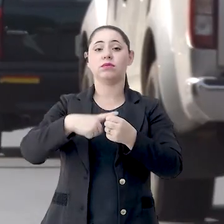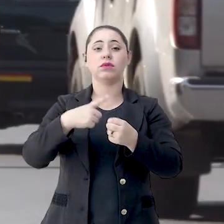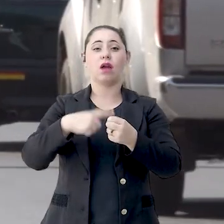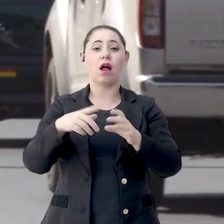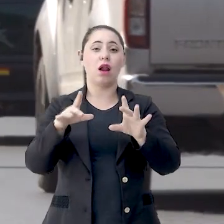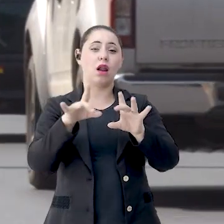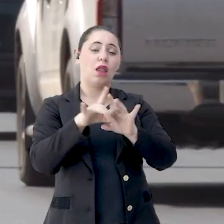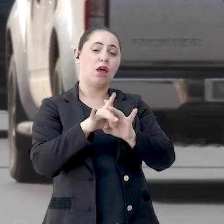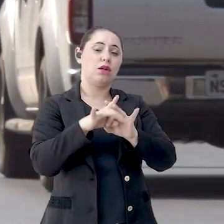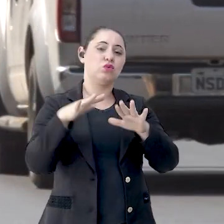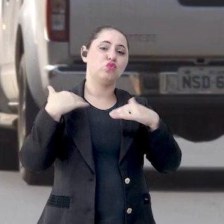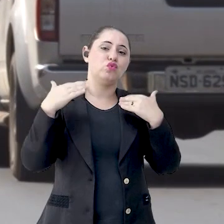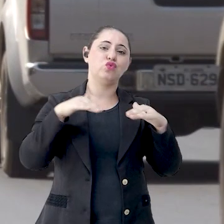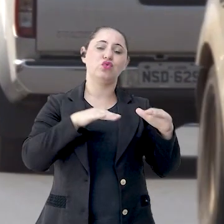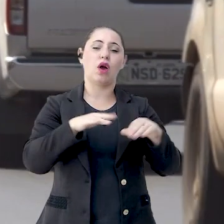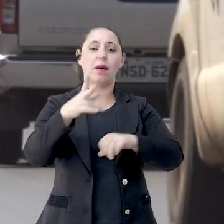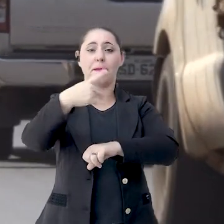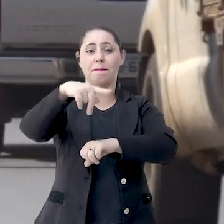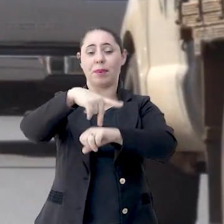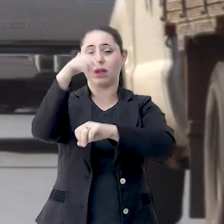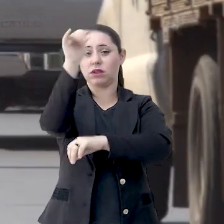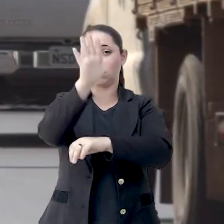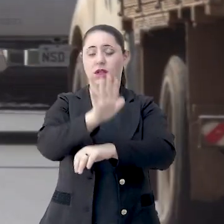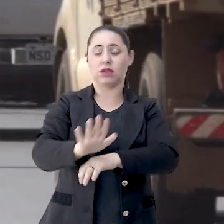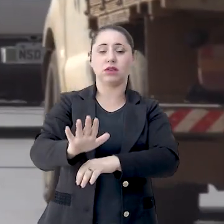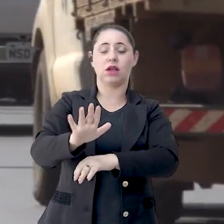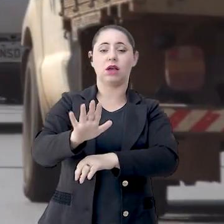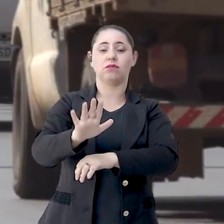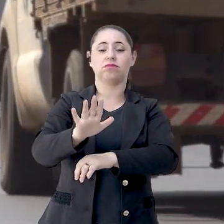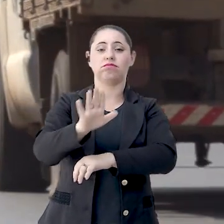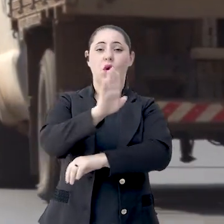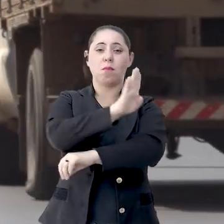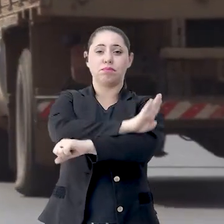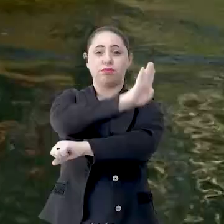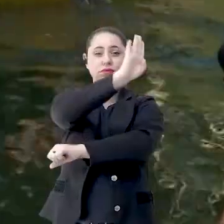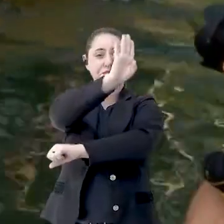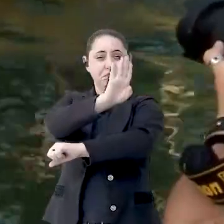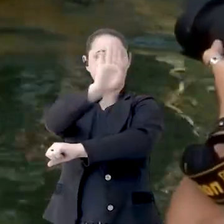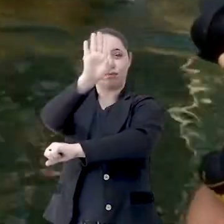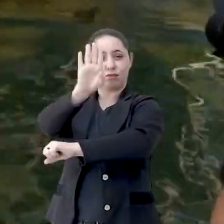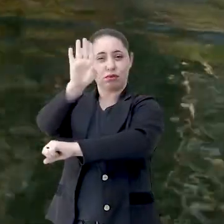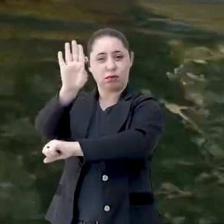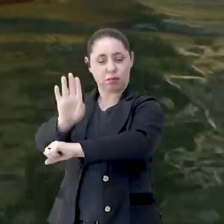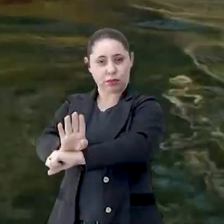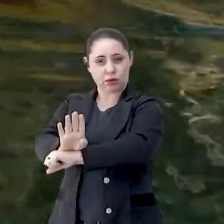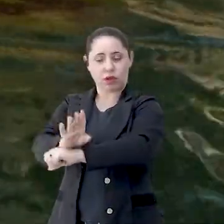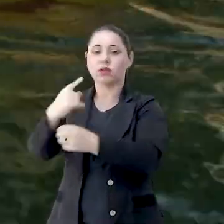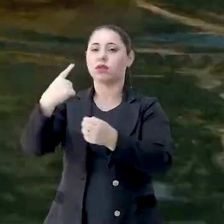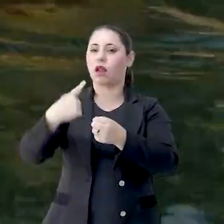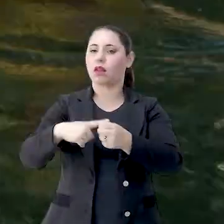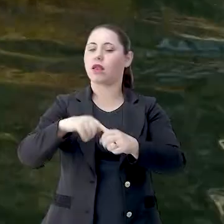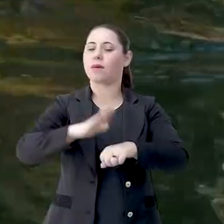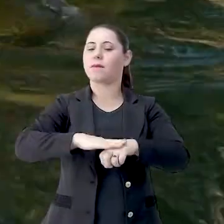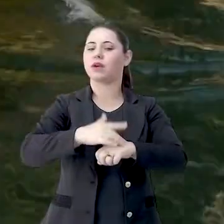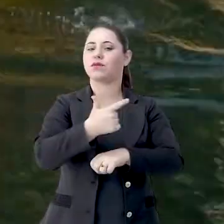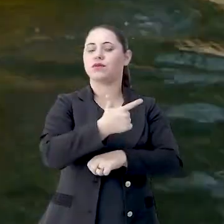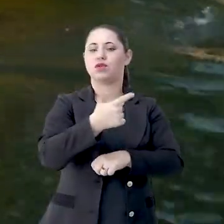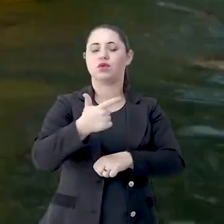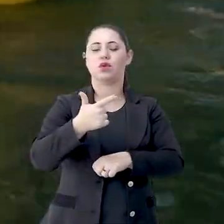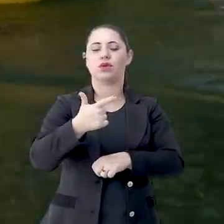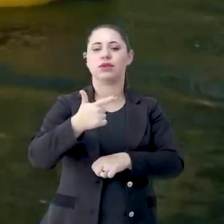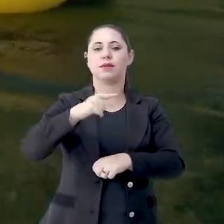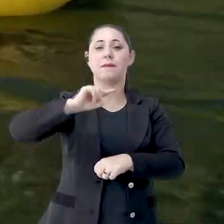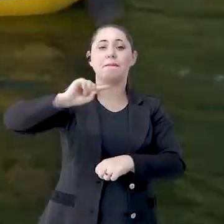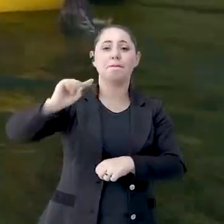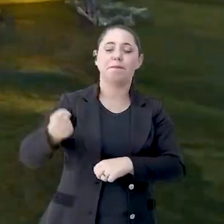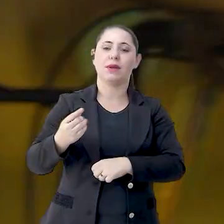cidade conta com mais de 22 mil habitantes e a economia do município está baseada no turismo, pecuária